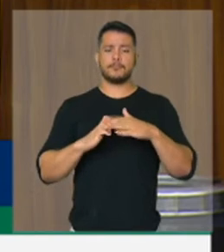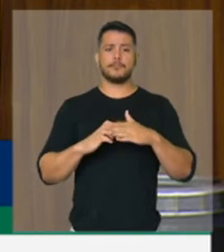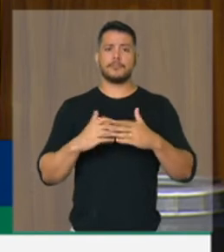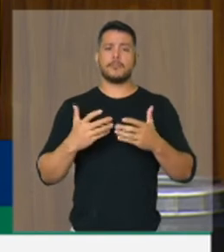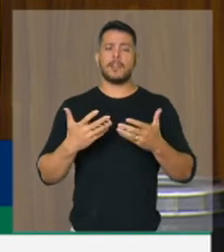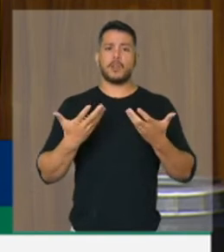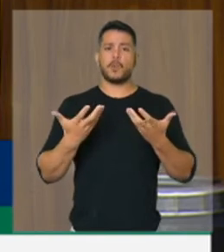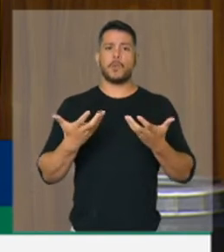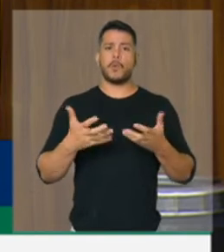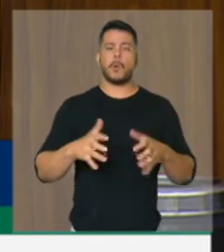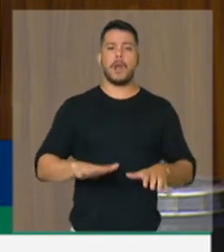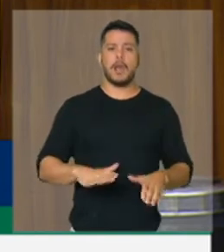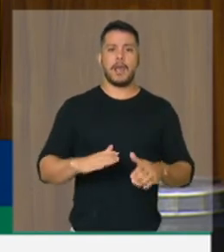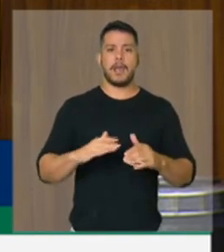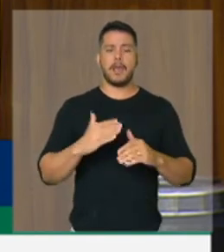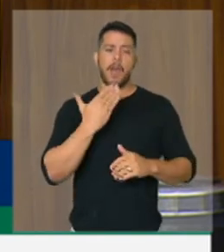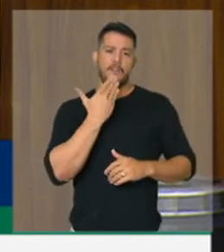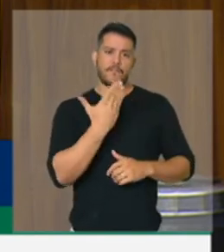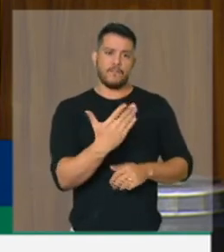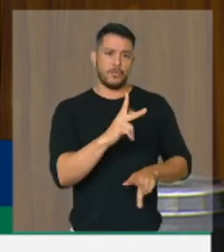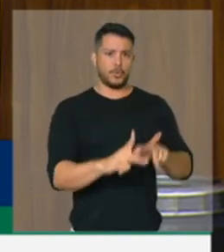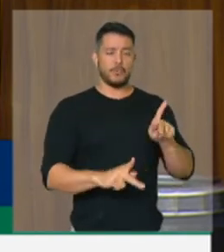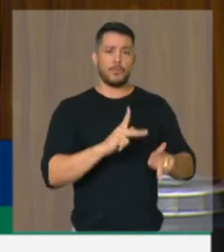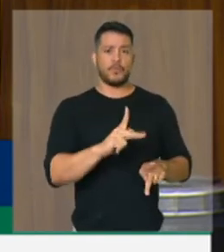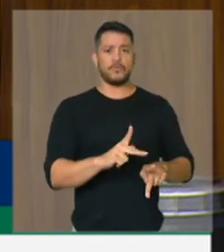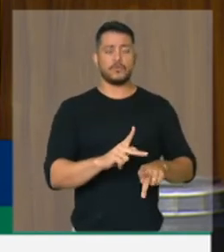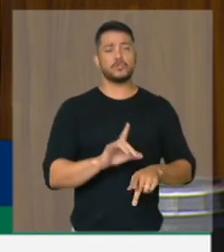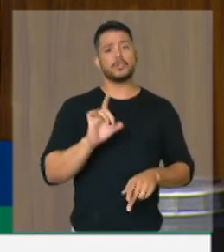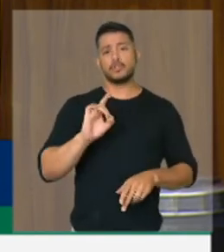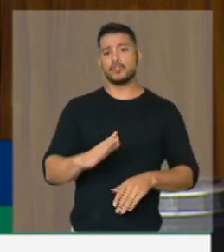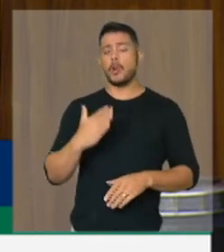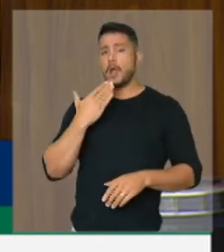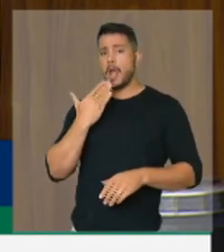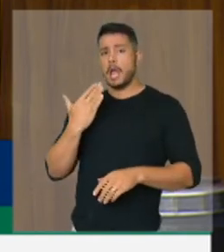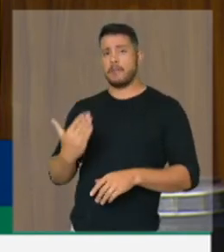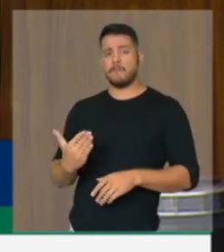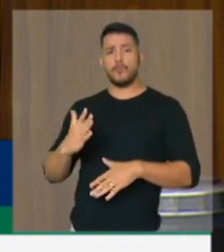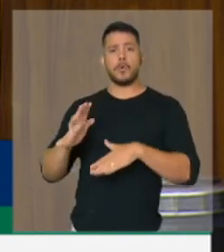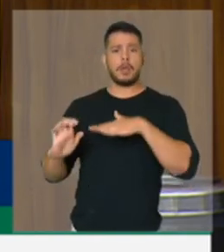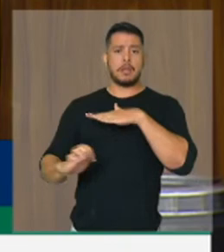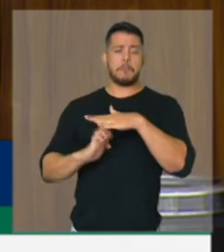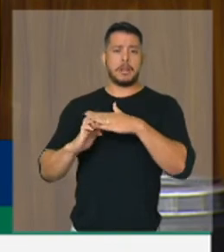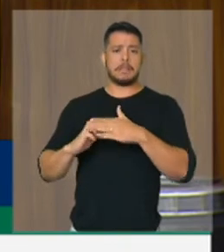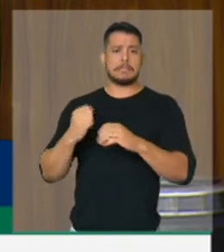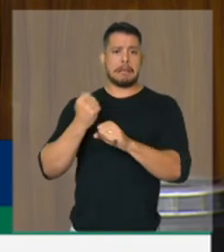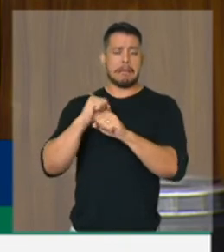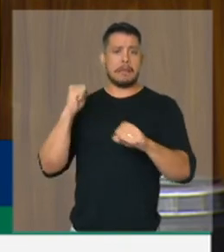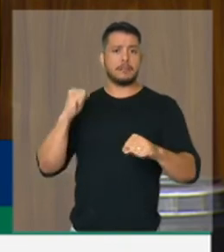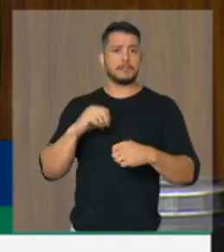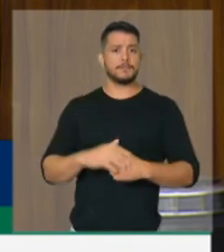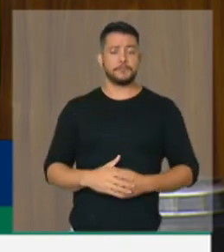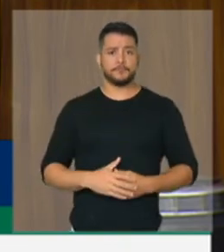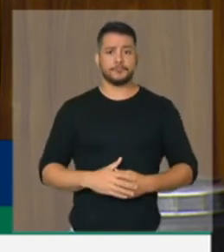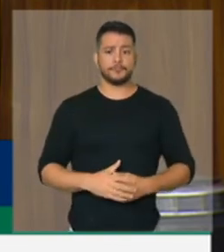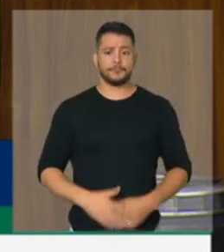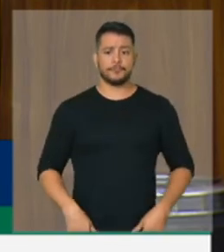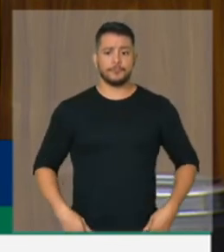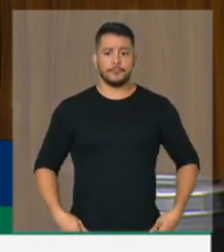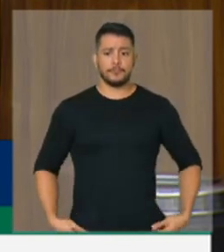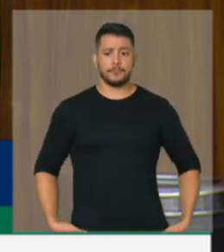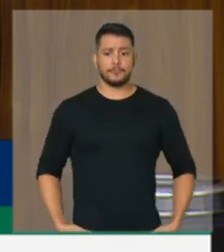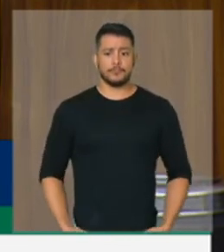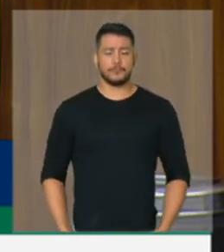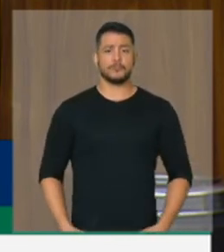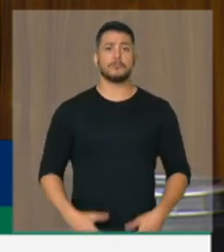funcionários. E diga de passagem que aqueles setores que avançaram em privatização, como a telefonia, ampliou e